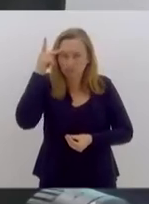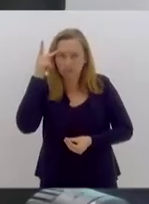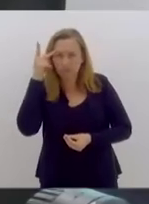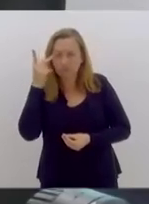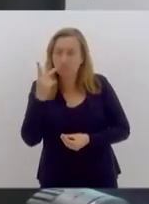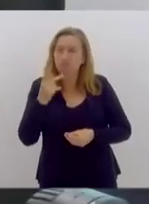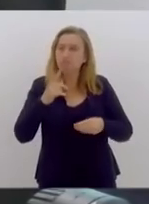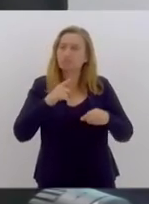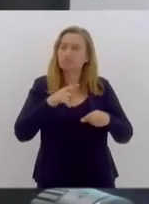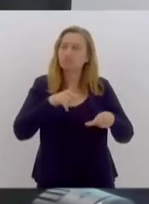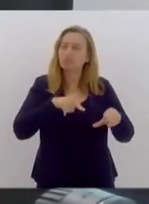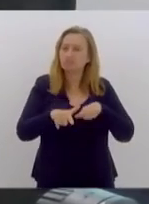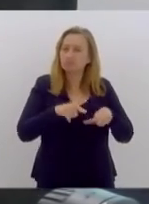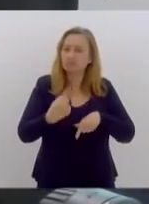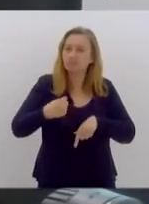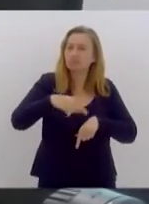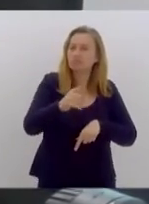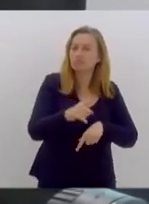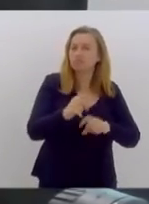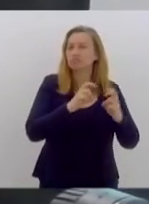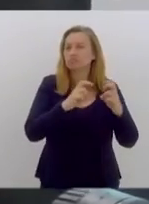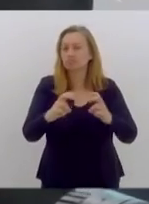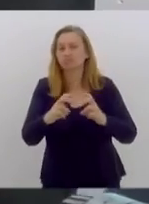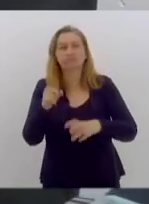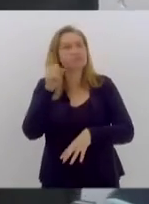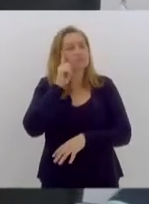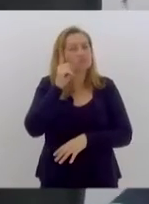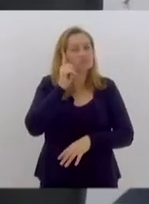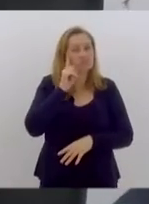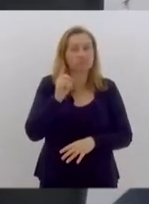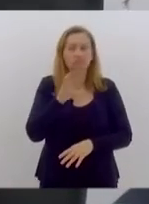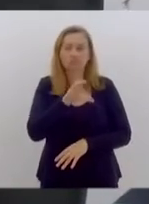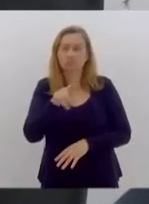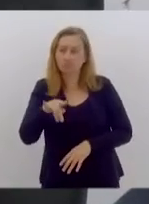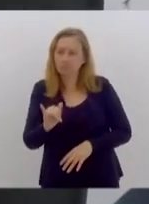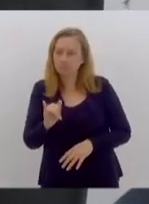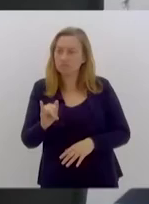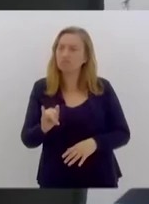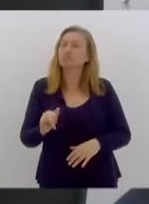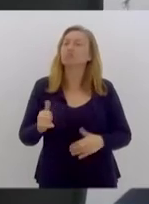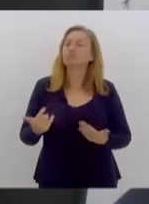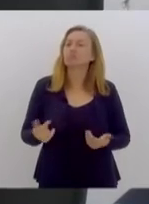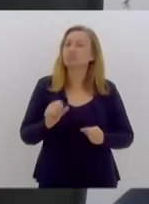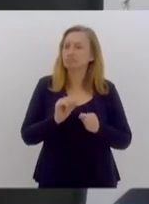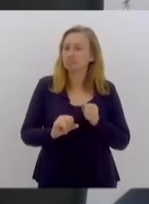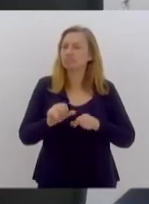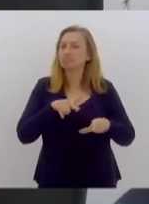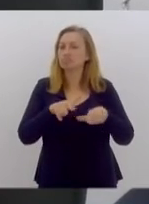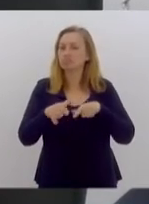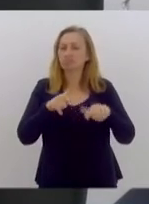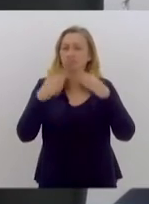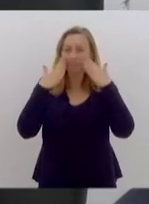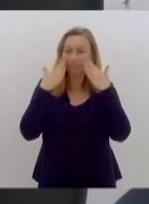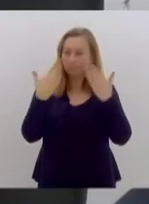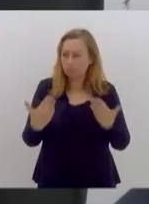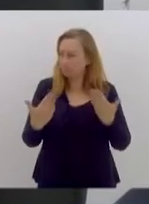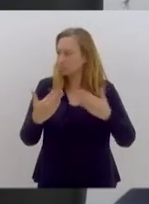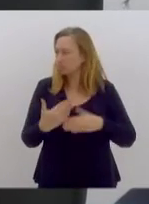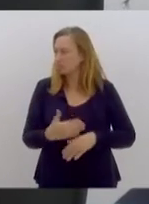no dia a dia todos os dias da sua casa até o trabalho e essa CPI ocupou esse espaço apresentando